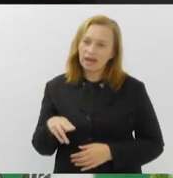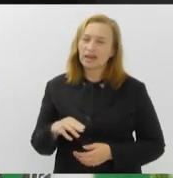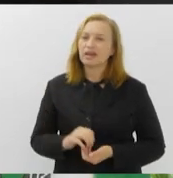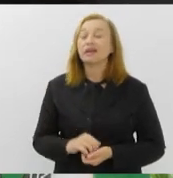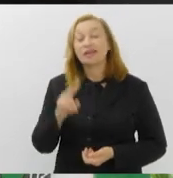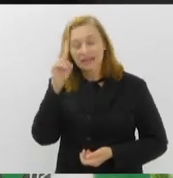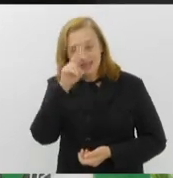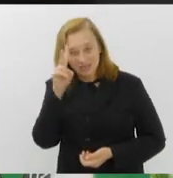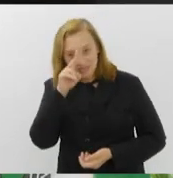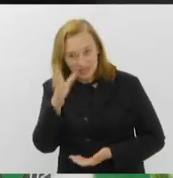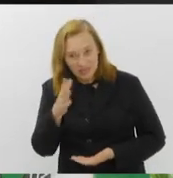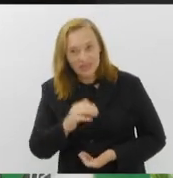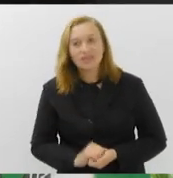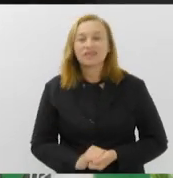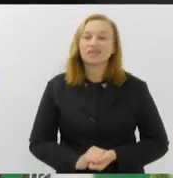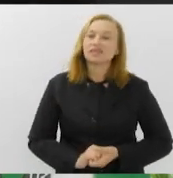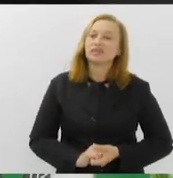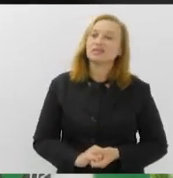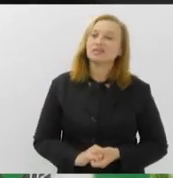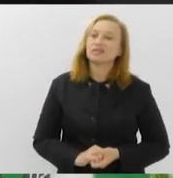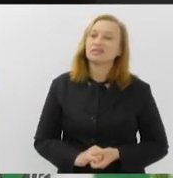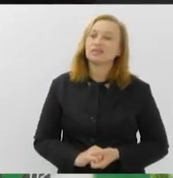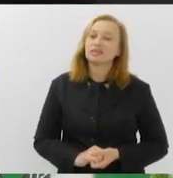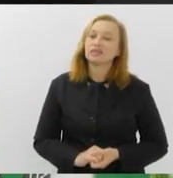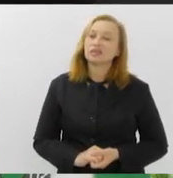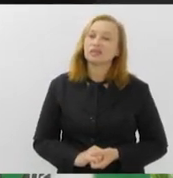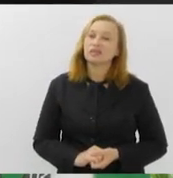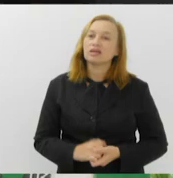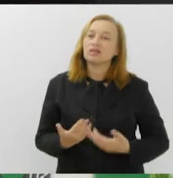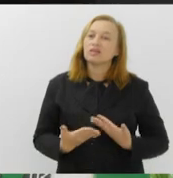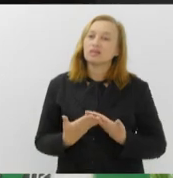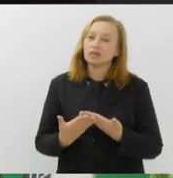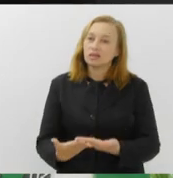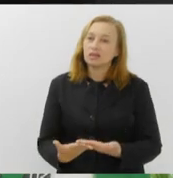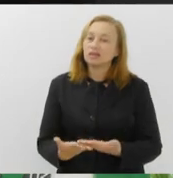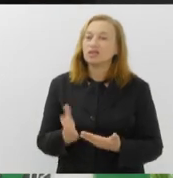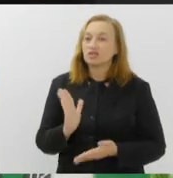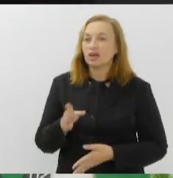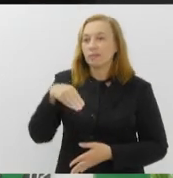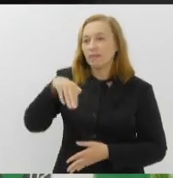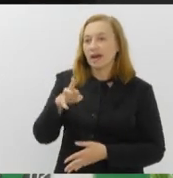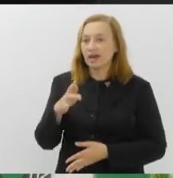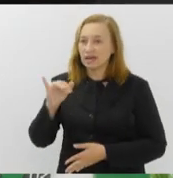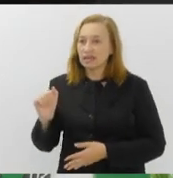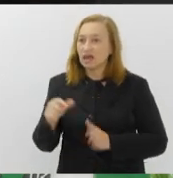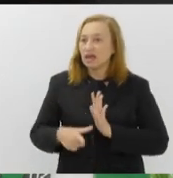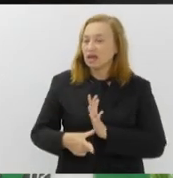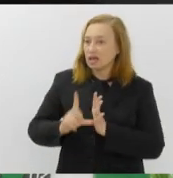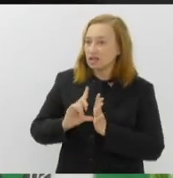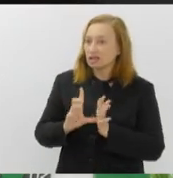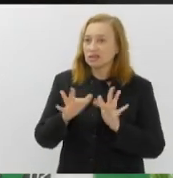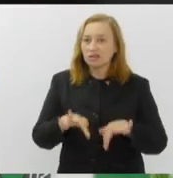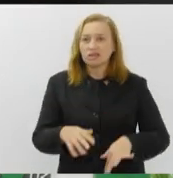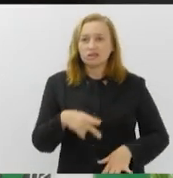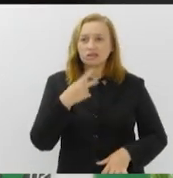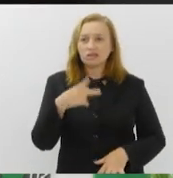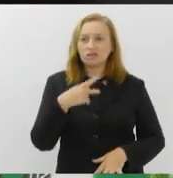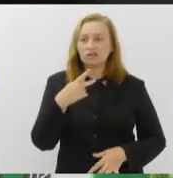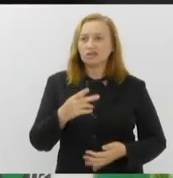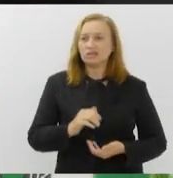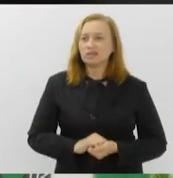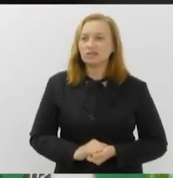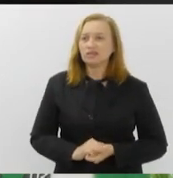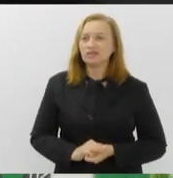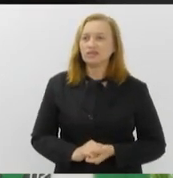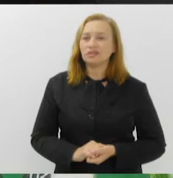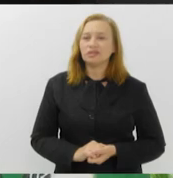lembrou. É, eu vou aqui encaminhar já a Marina, antes das considerações finais da deputada